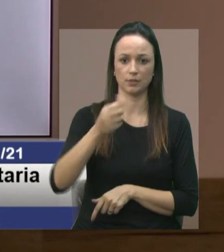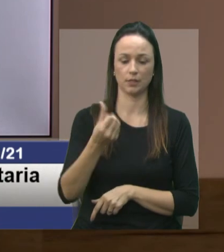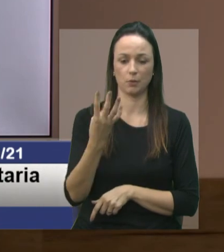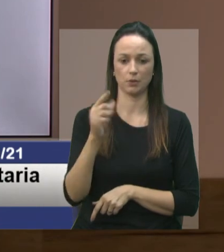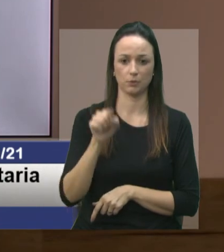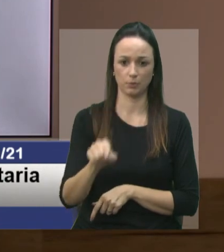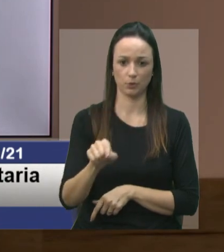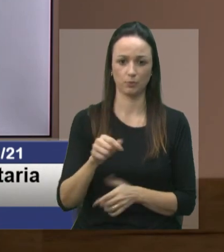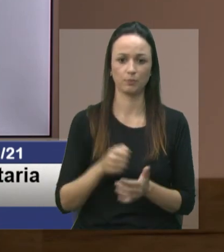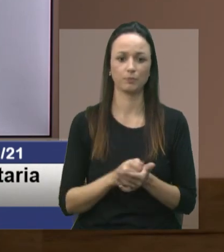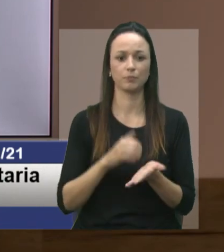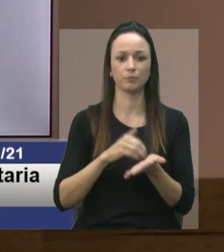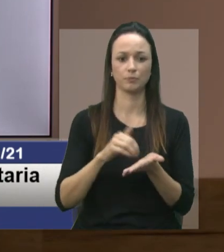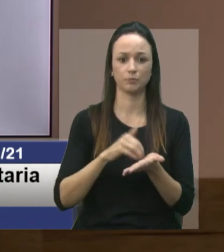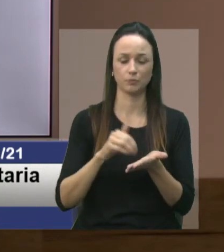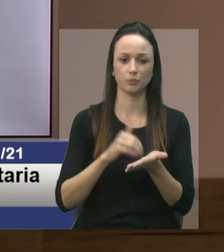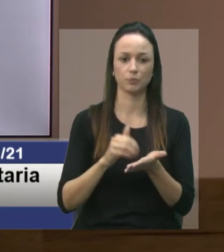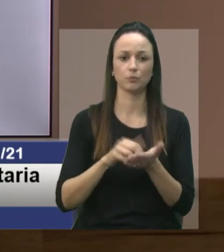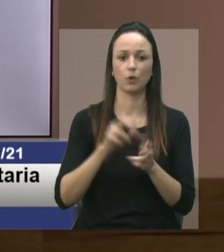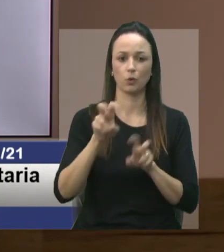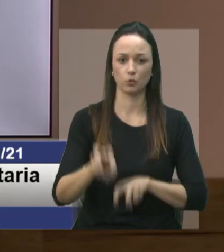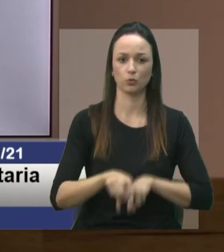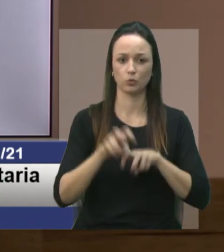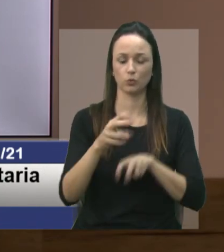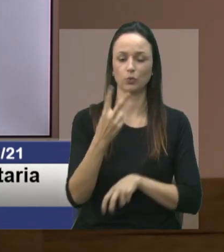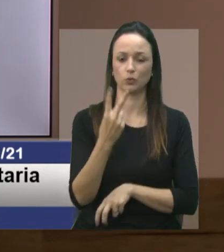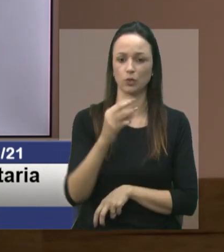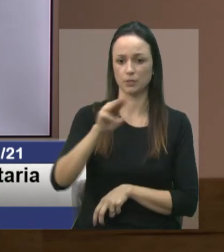R$ 1.964.000. Secretaria de Agricultura,